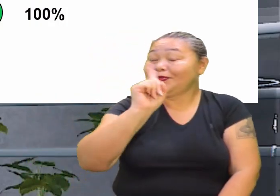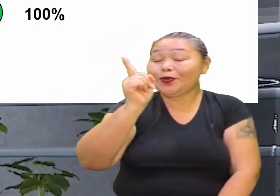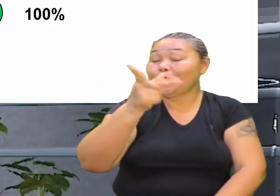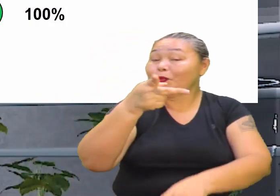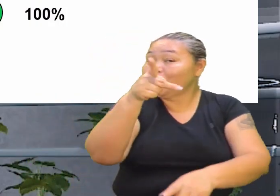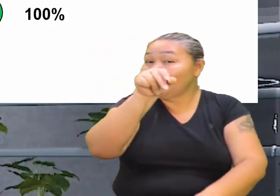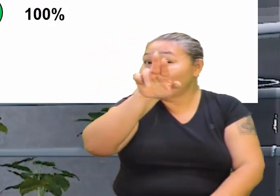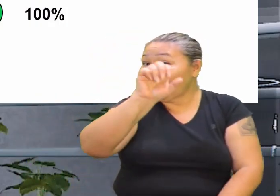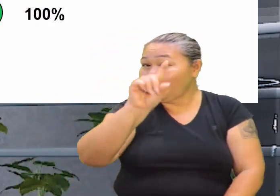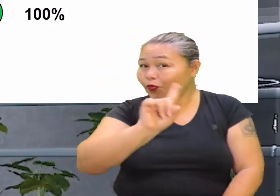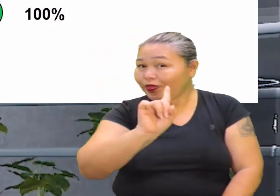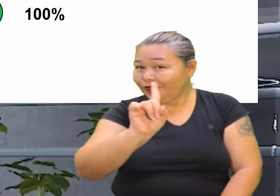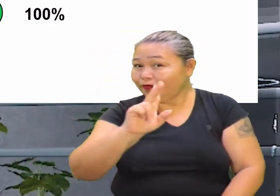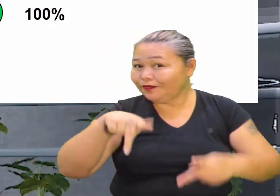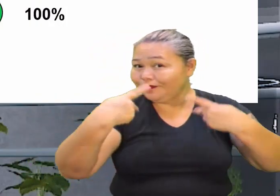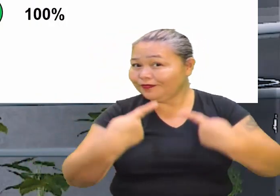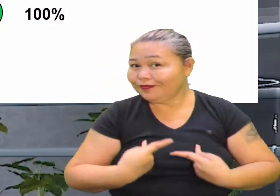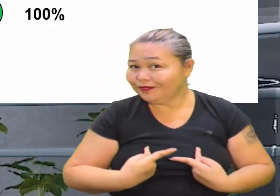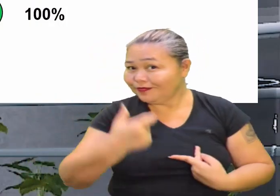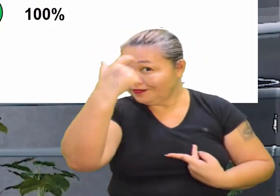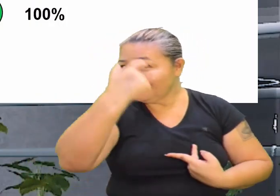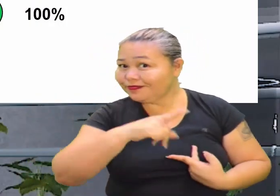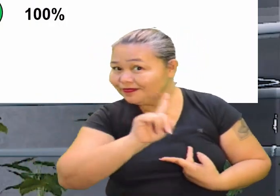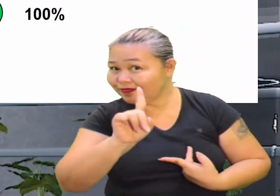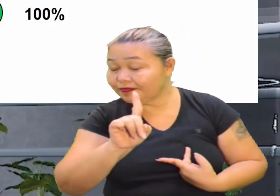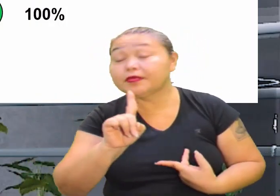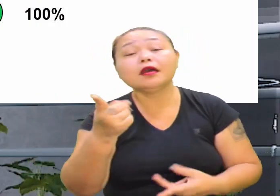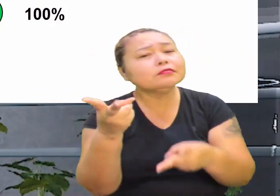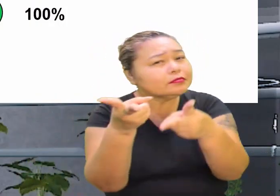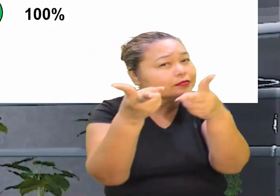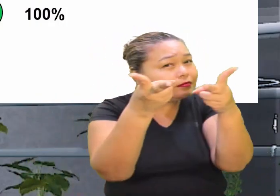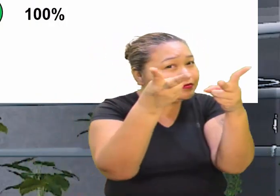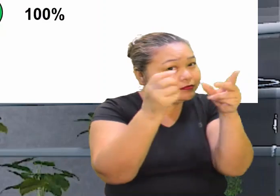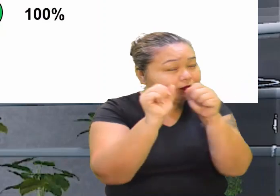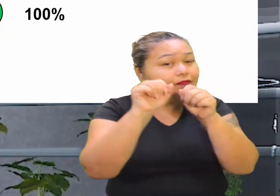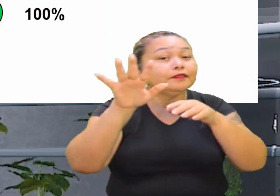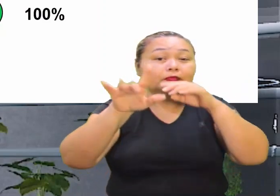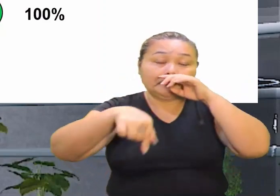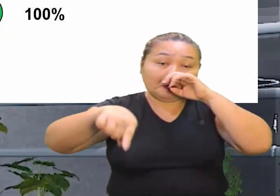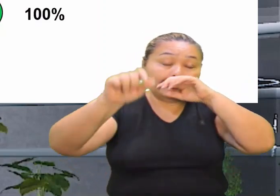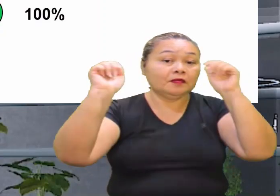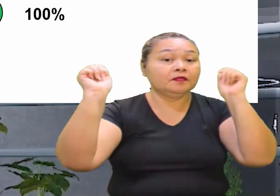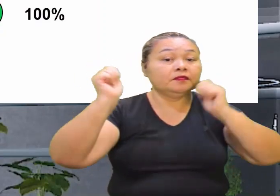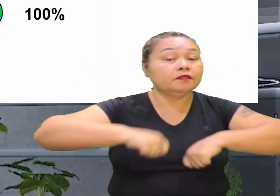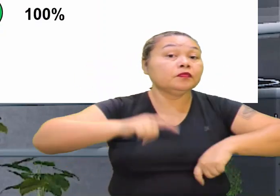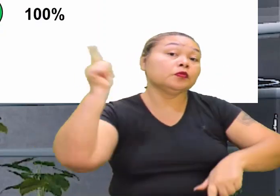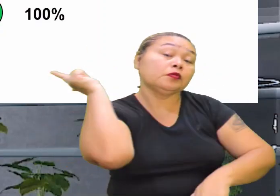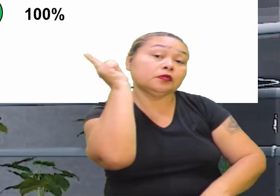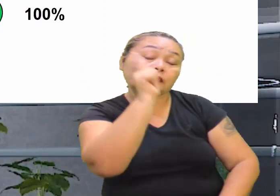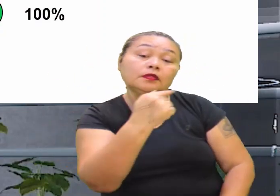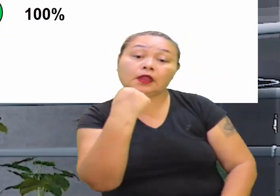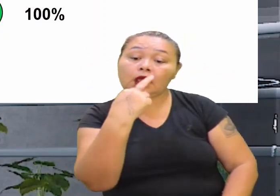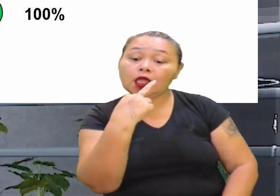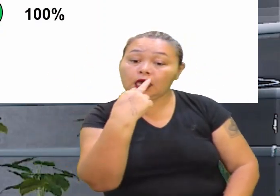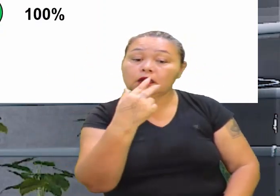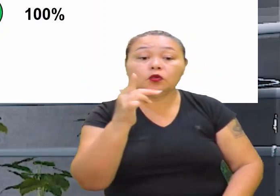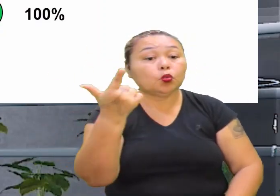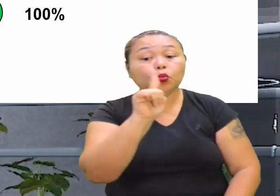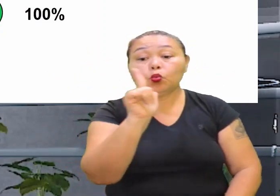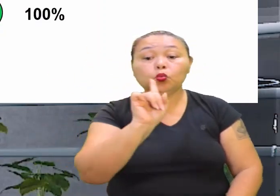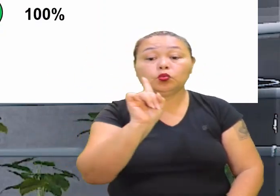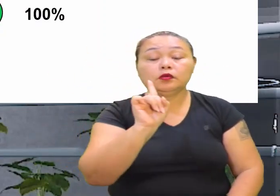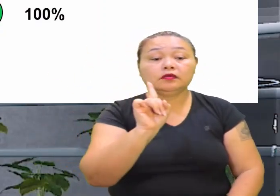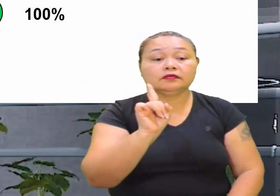pureza. Então, vocês perceberam que muitos aí podem ter conseguido dobrar a língua e outros